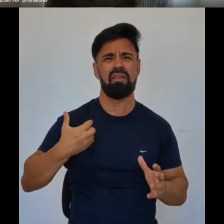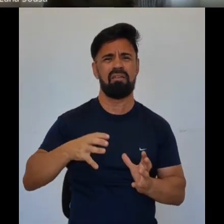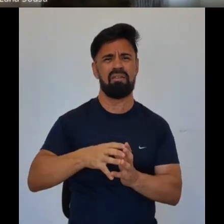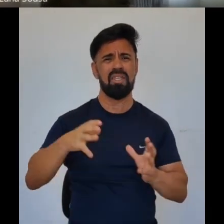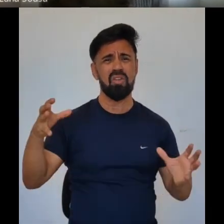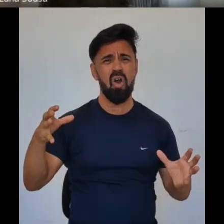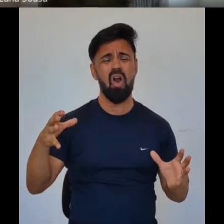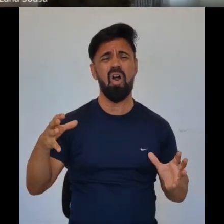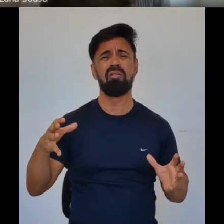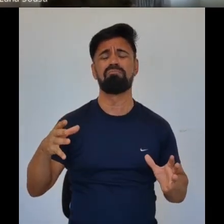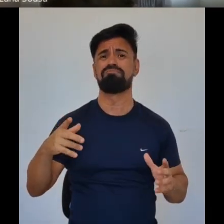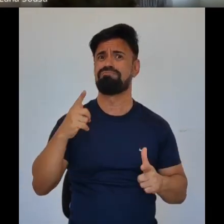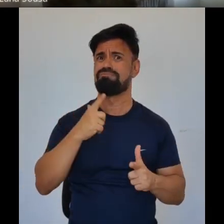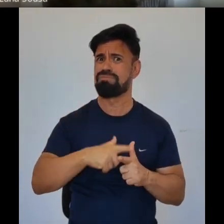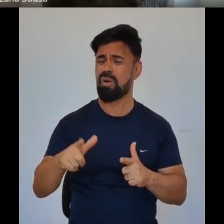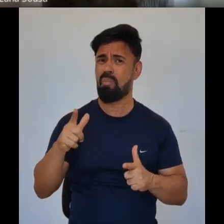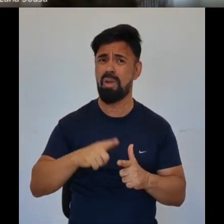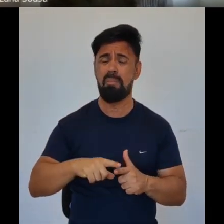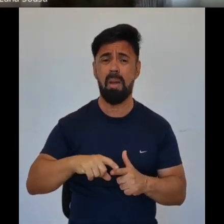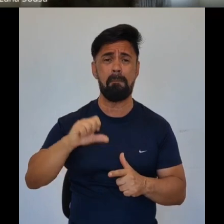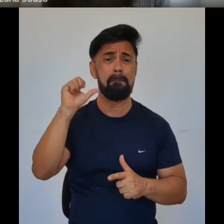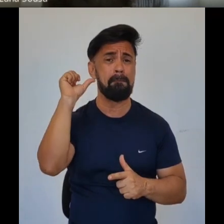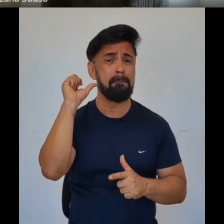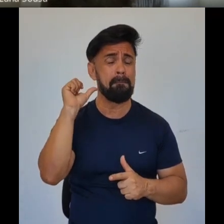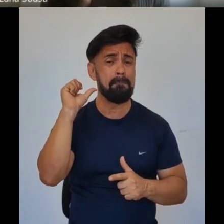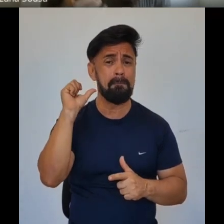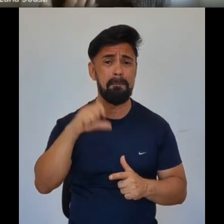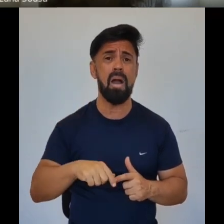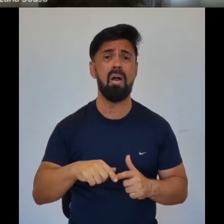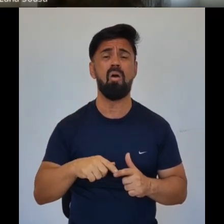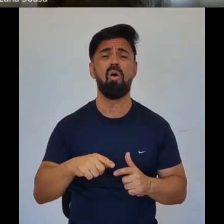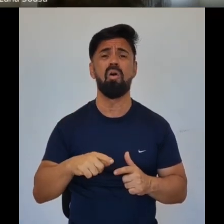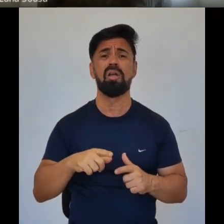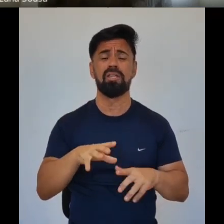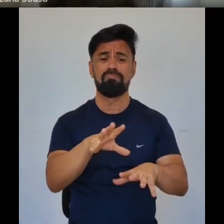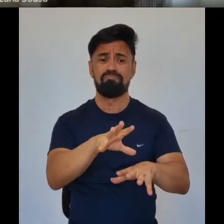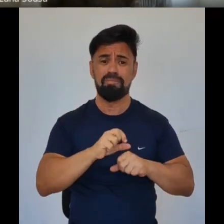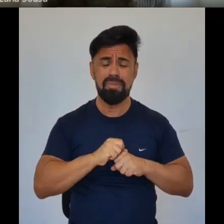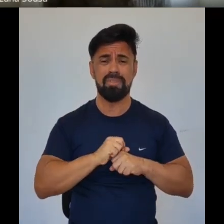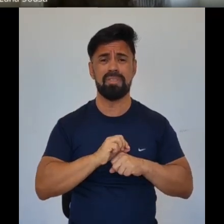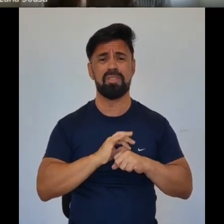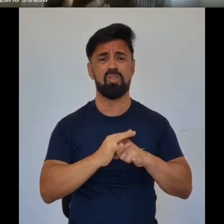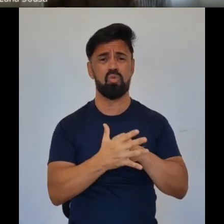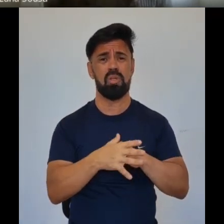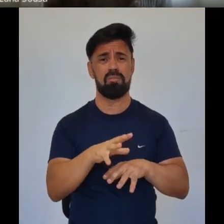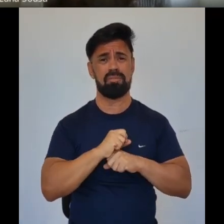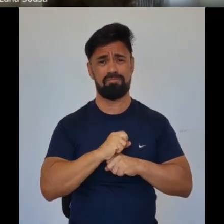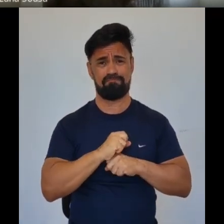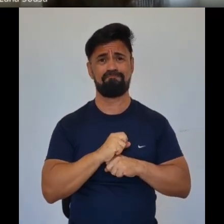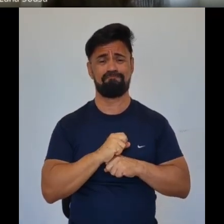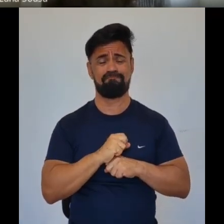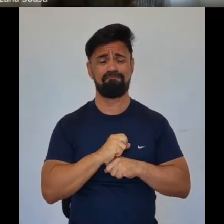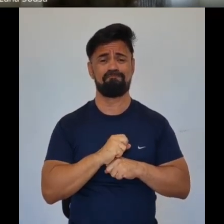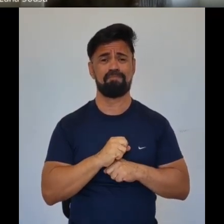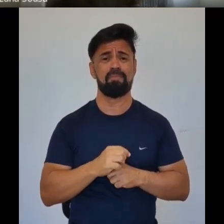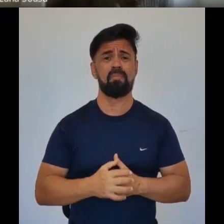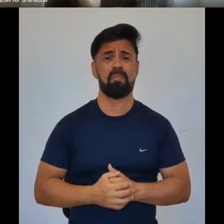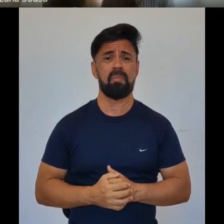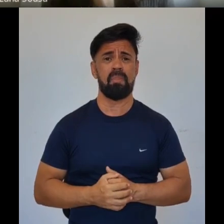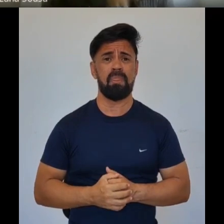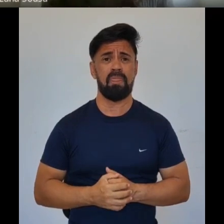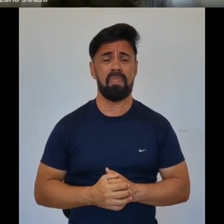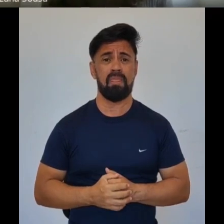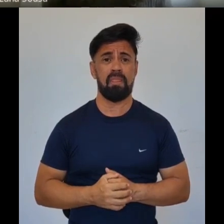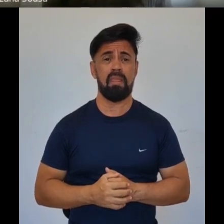crianças, idosos, imunodeprimidos tinham um risco maior né, de um adoecimento grave caso